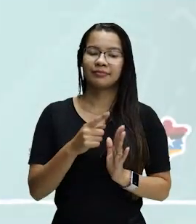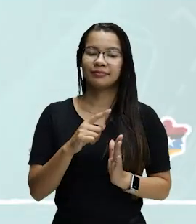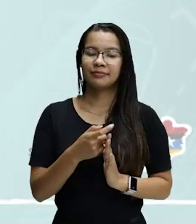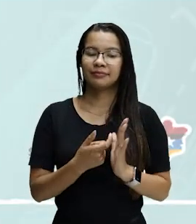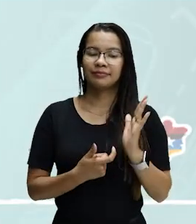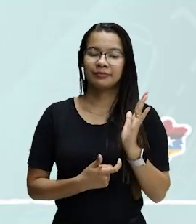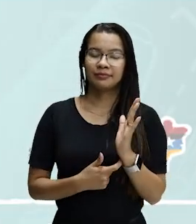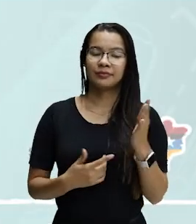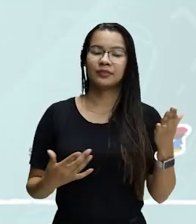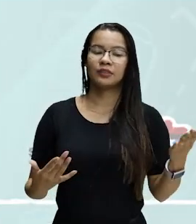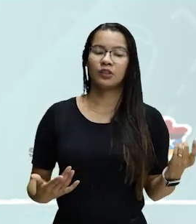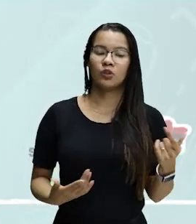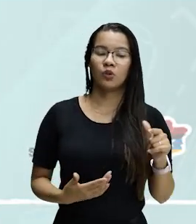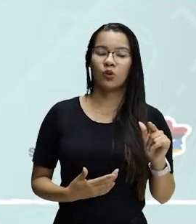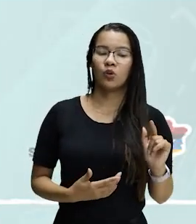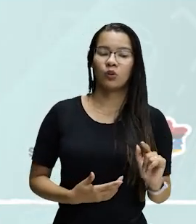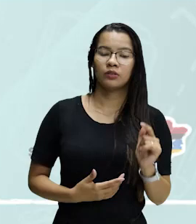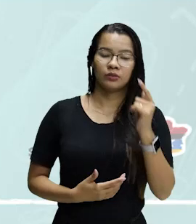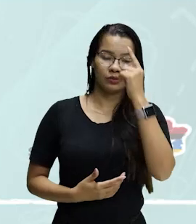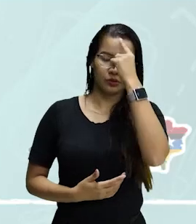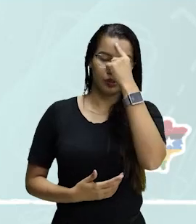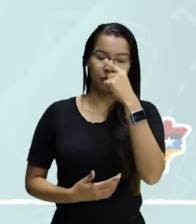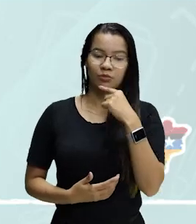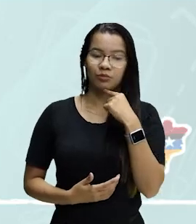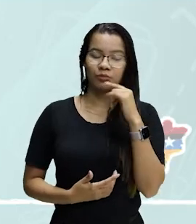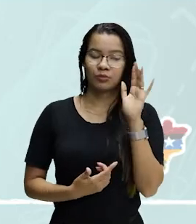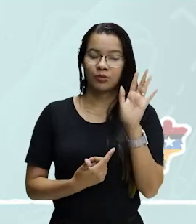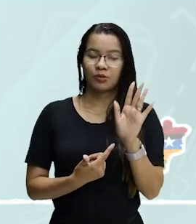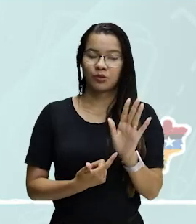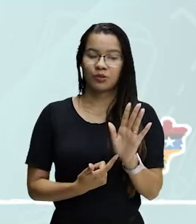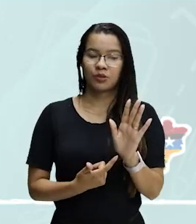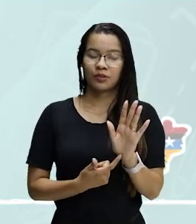Olha só uma outra figura que eu trouxe para vocês. Isso aqui